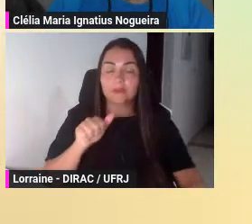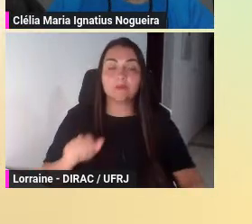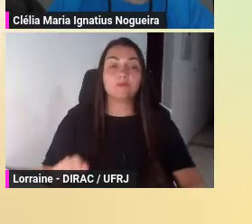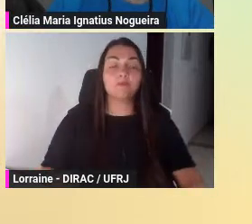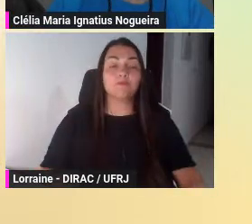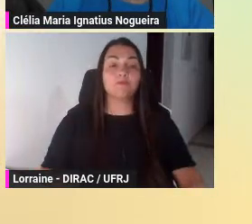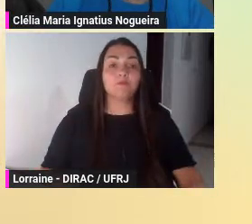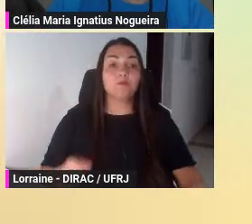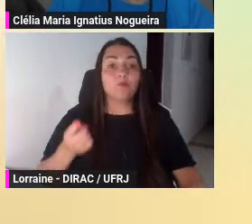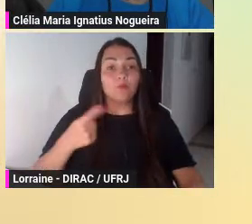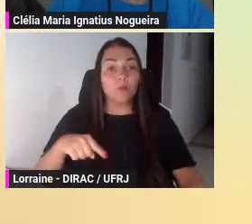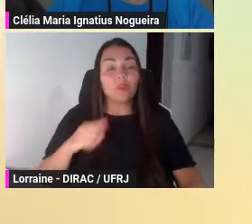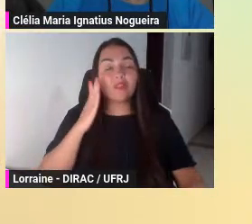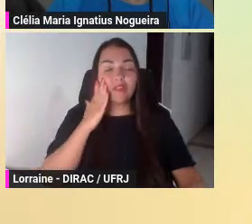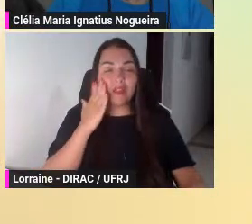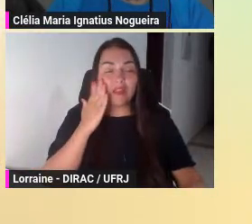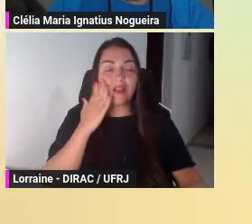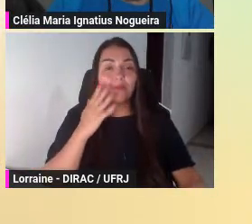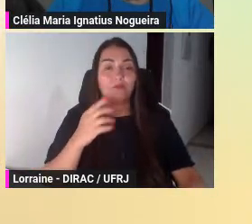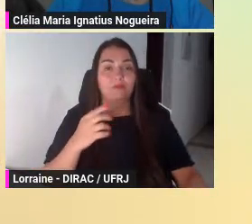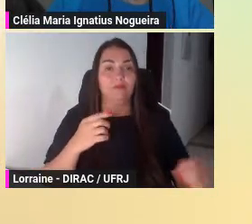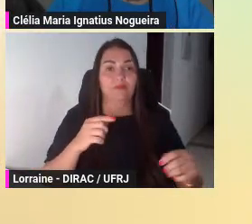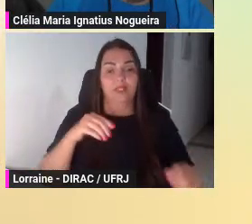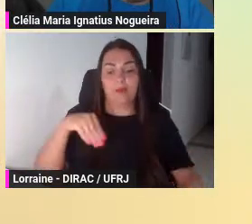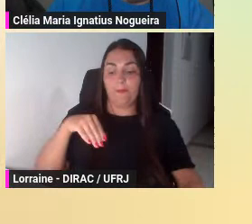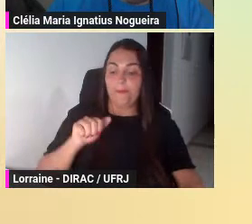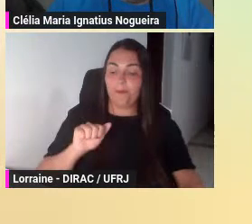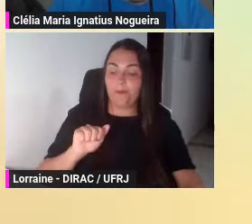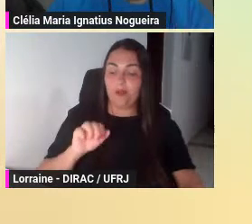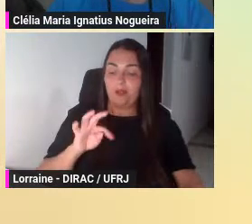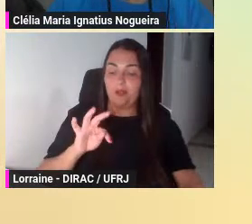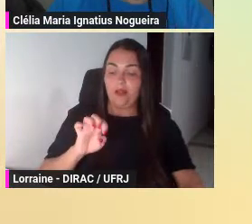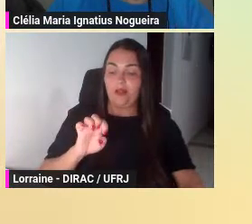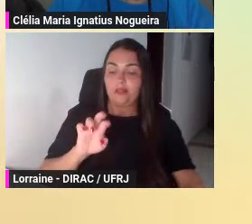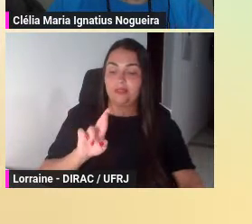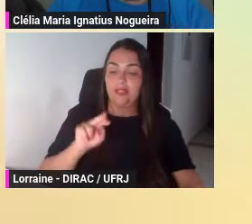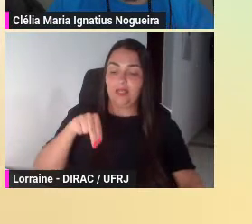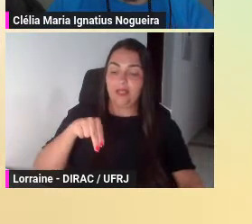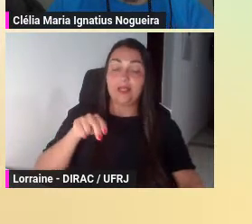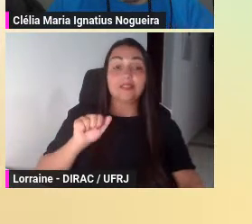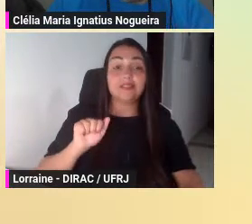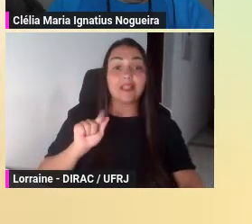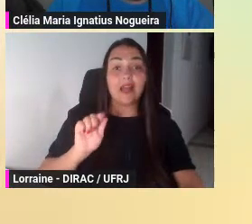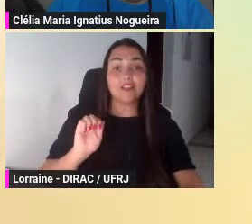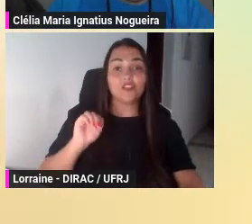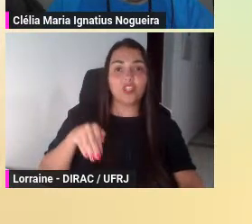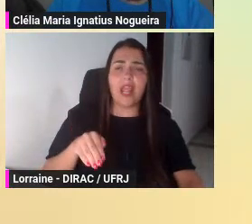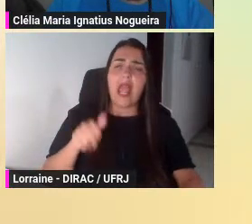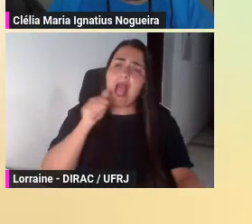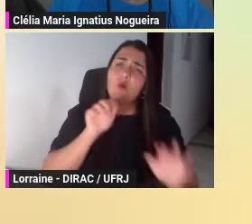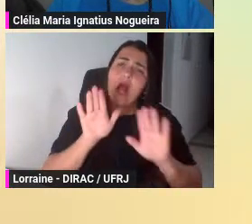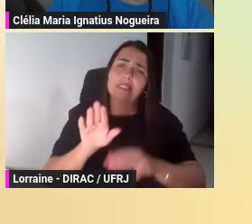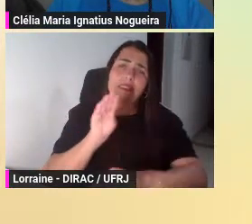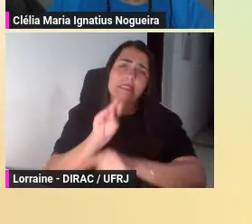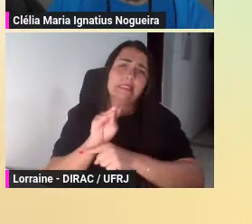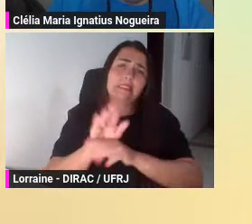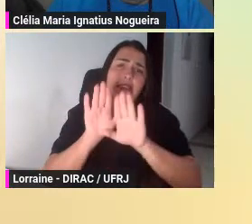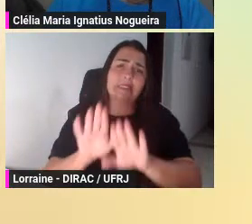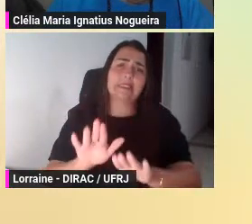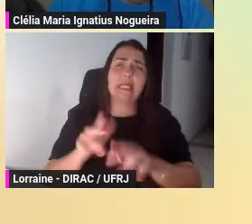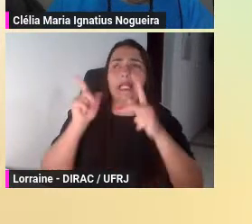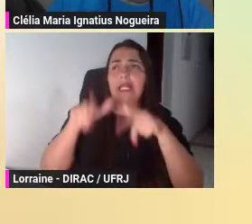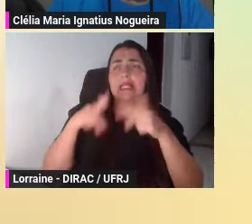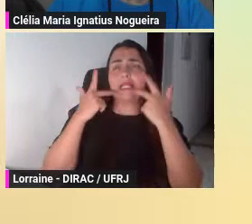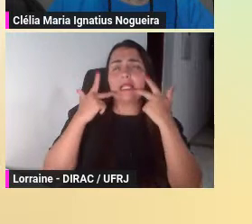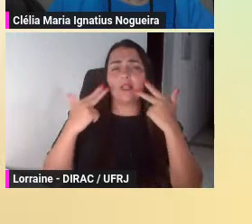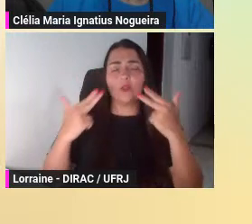embora a maternagem, como foi dito aí, é uma coisa cultural, mas a gente também não seria